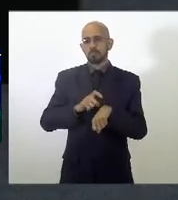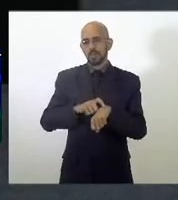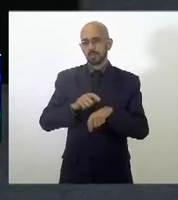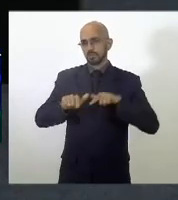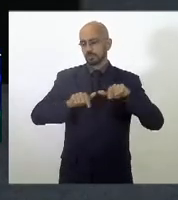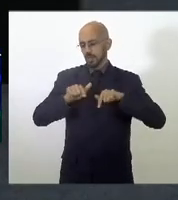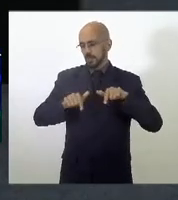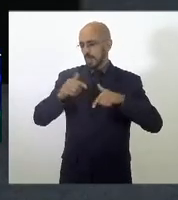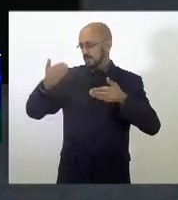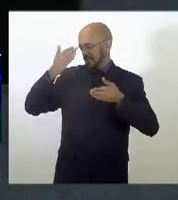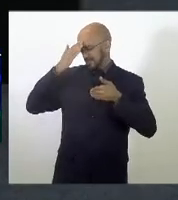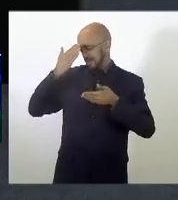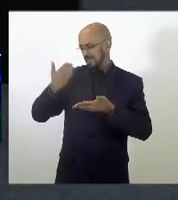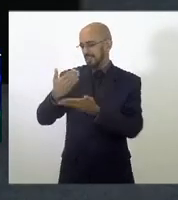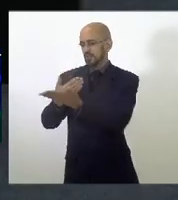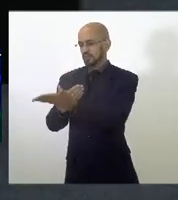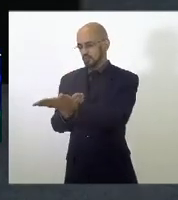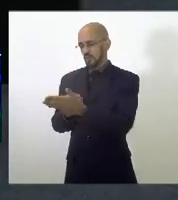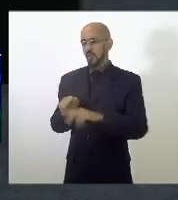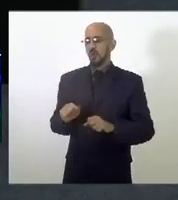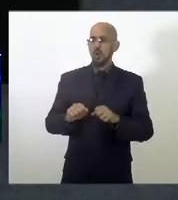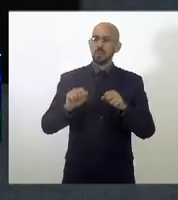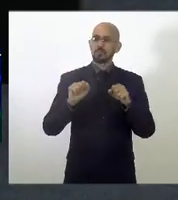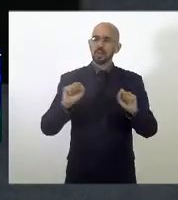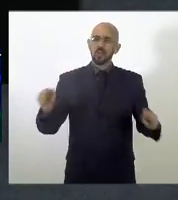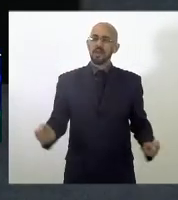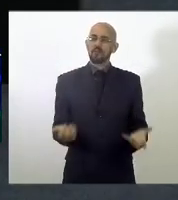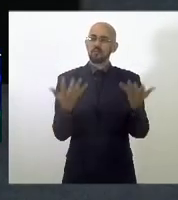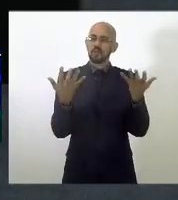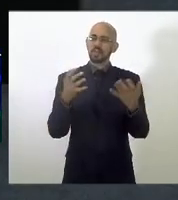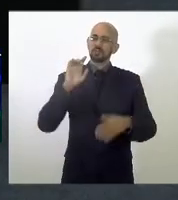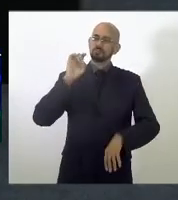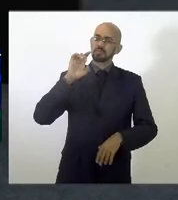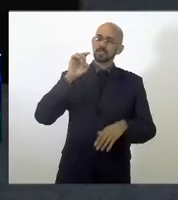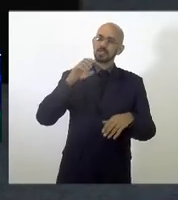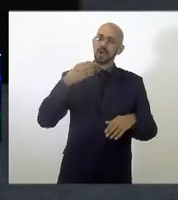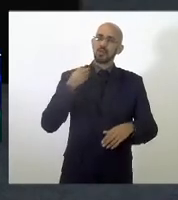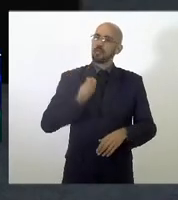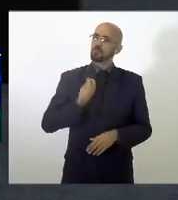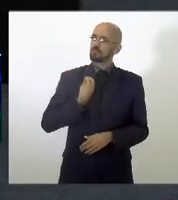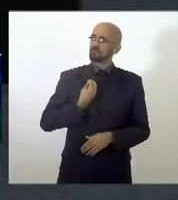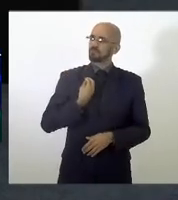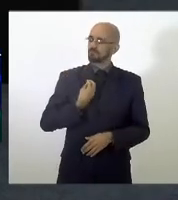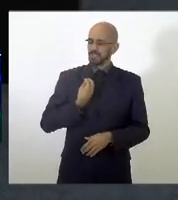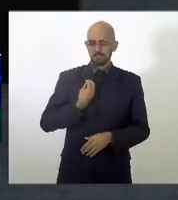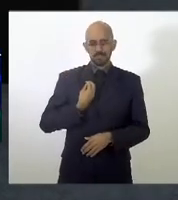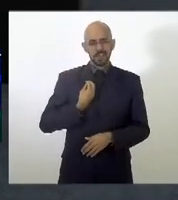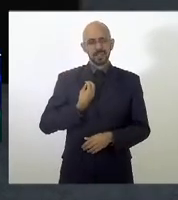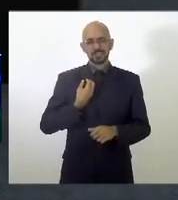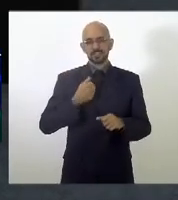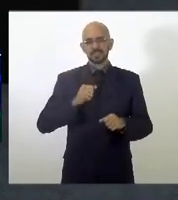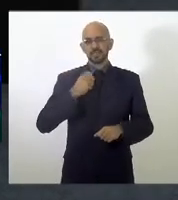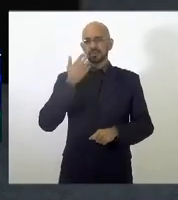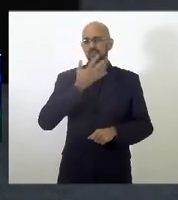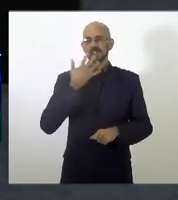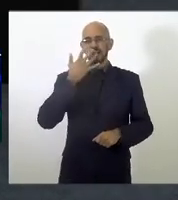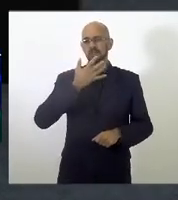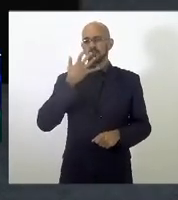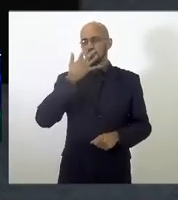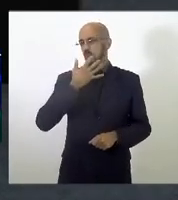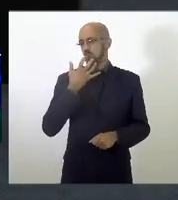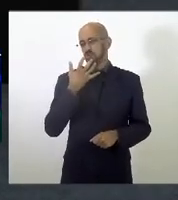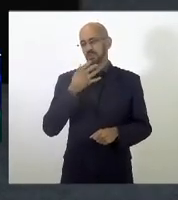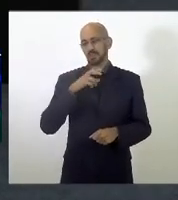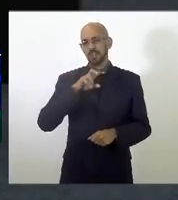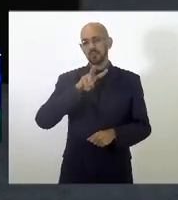linda solenidade que tivemos hoje, inclusive com a participação artística de alto nível da Escola Vila Lobos, com